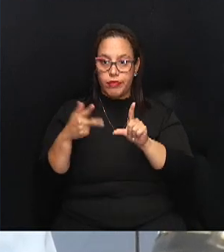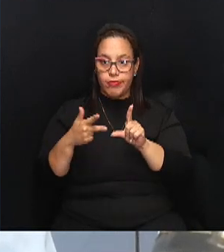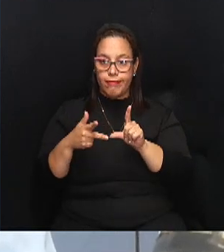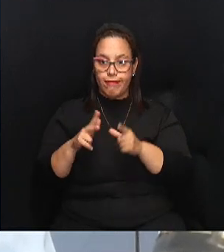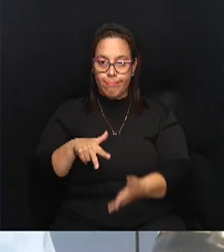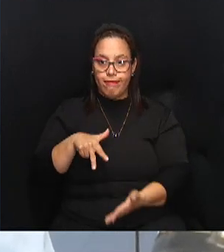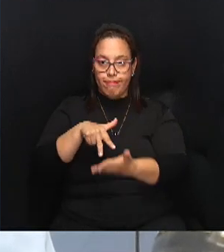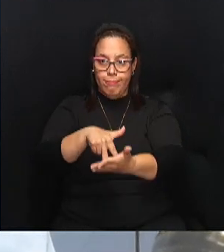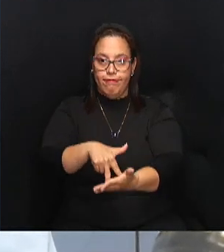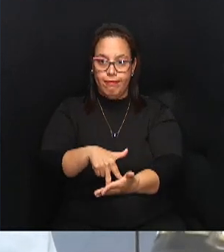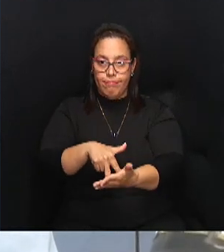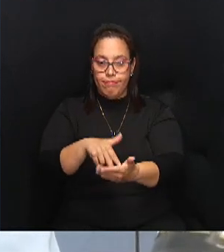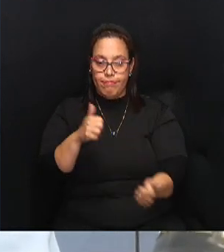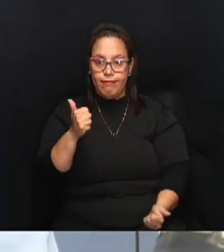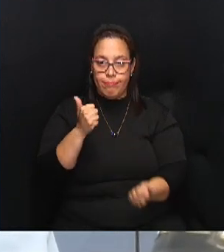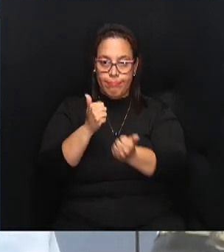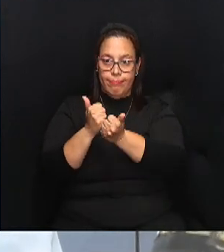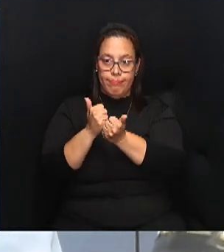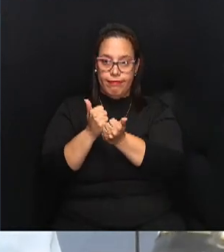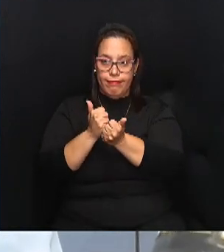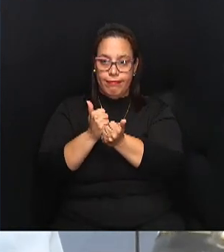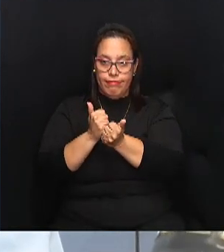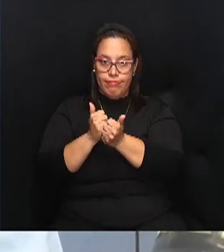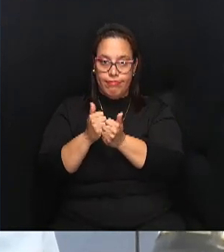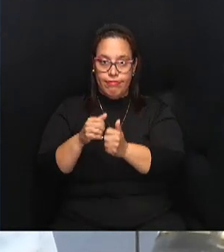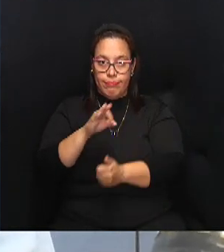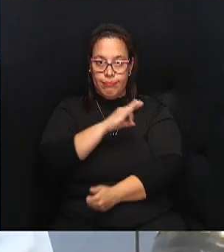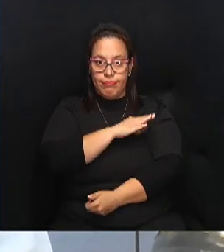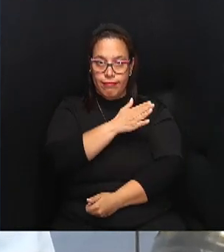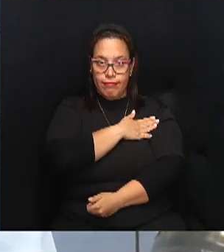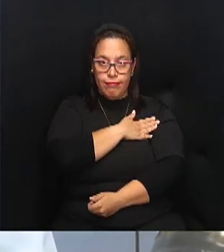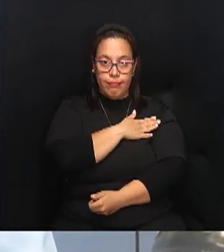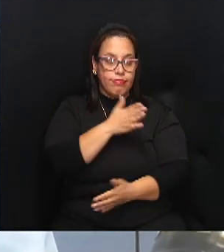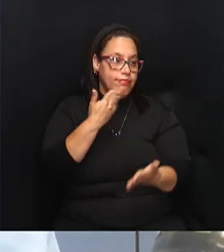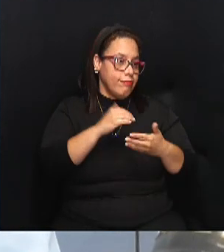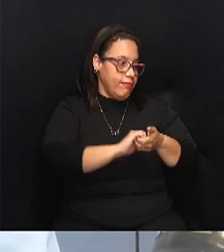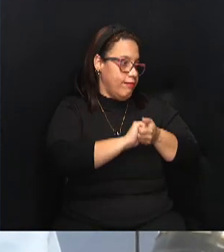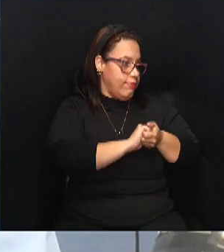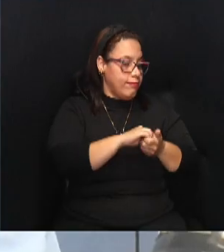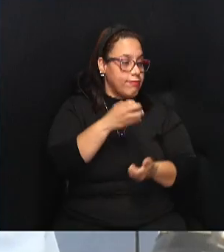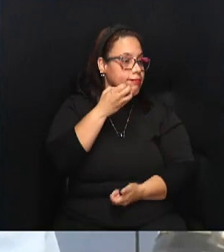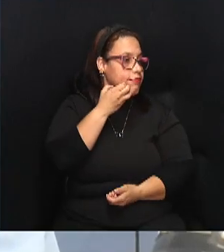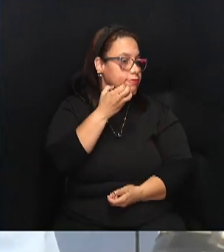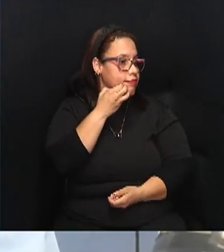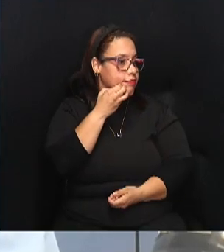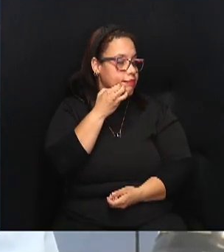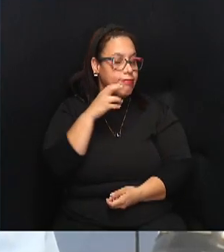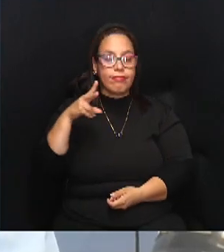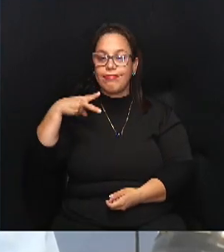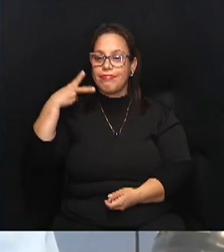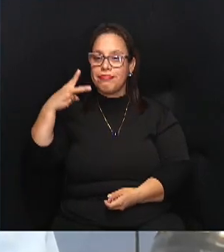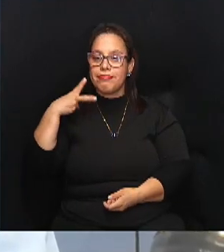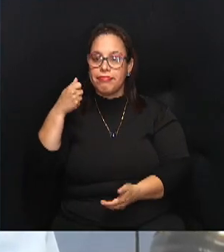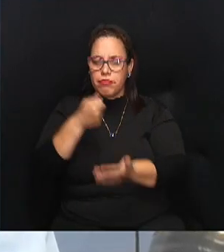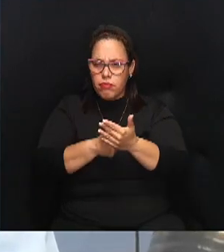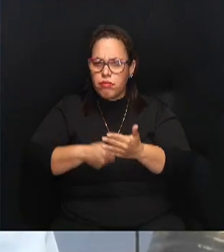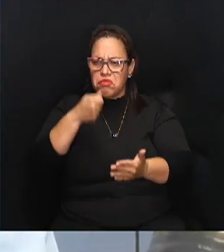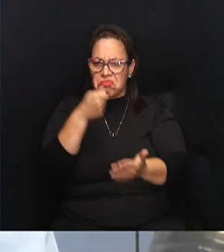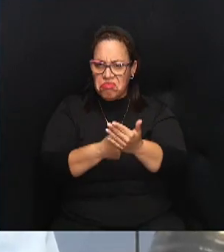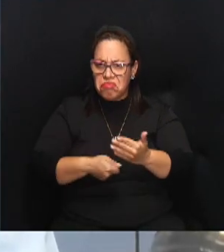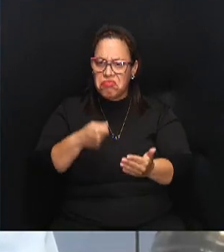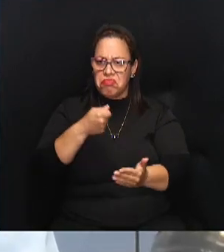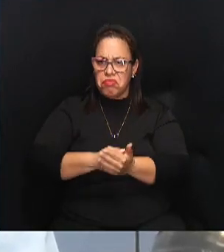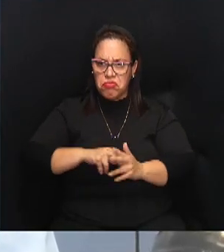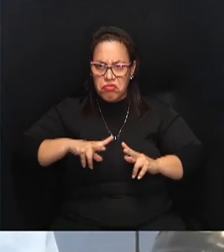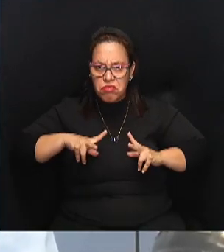à disposição para sermos parceiros da Polícia Militar. E comentar também o vereador Igor, que é um vereador muito atuante, um vereador